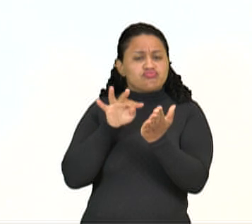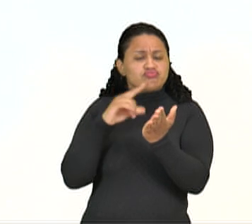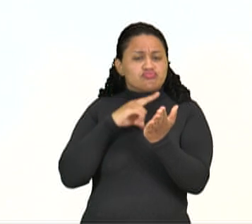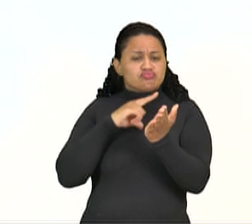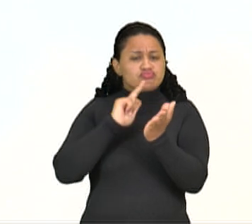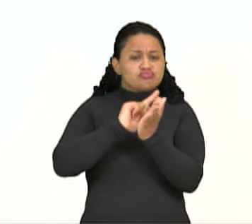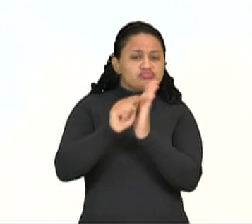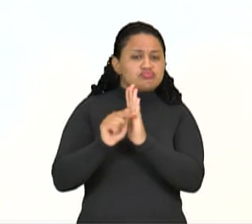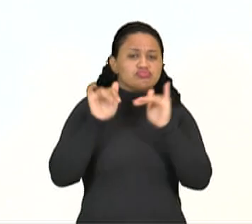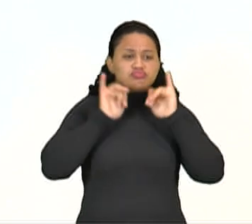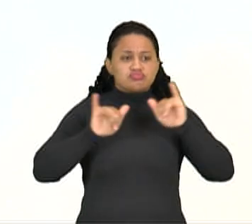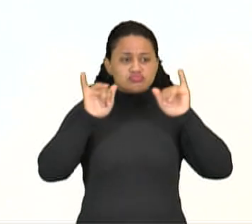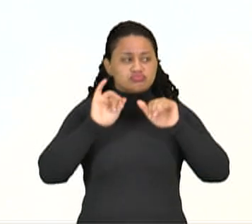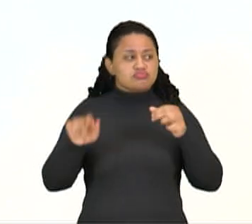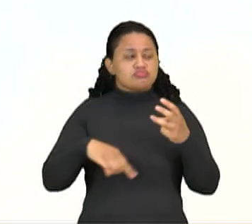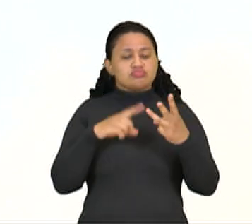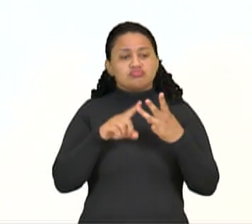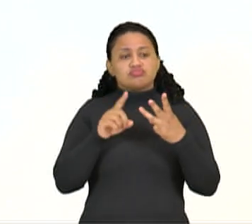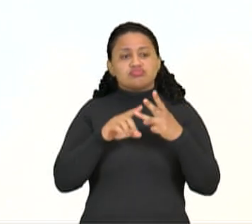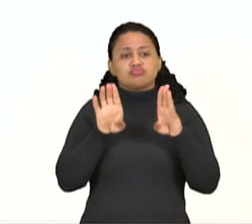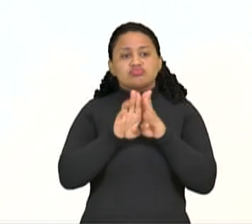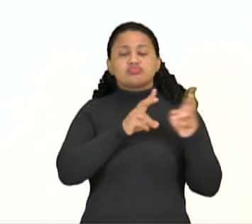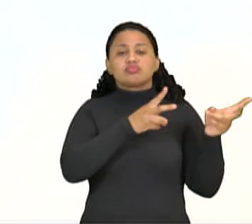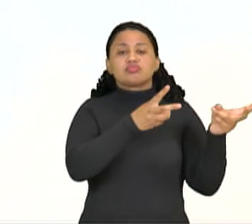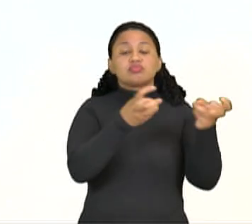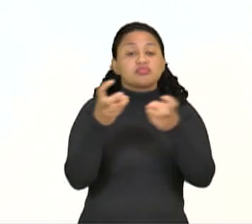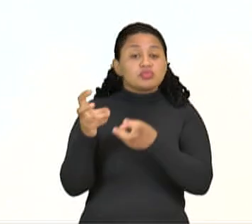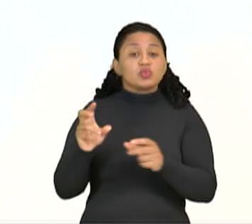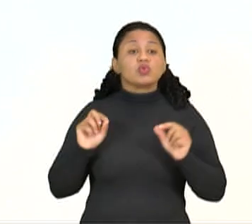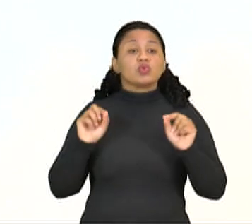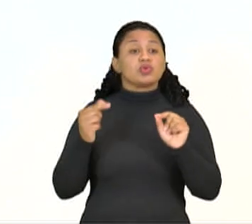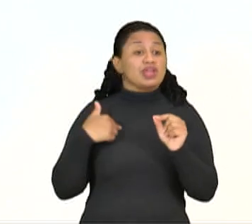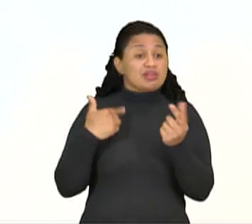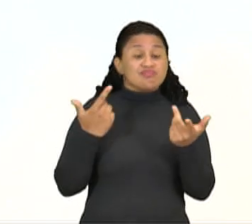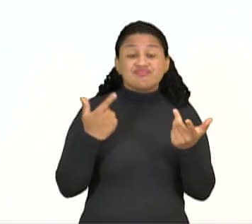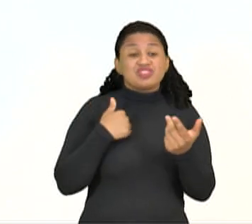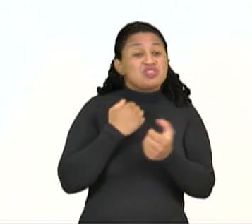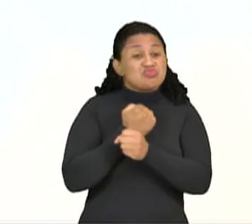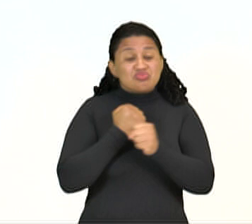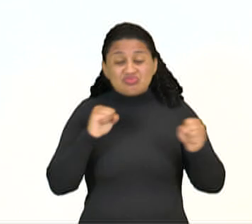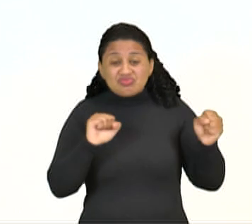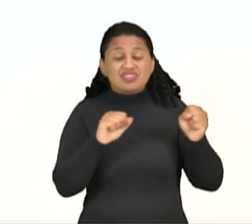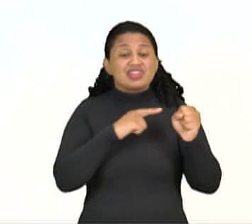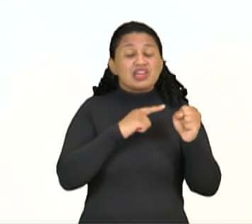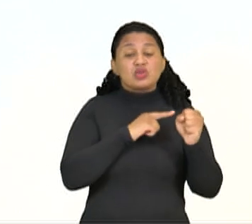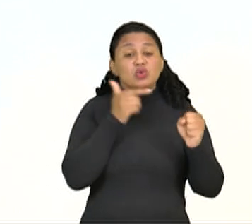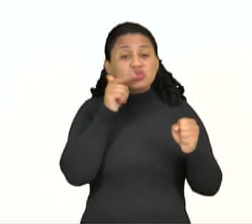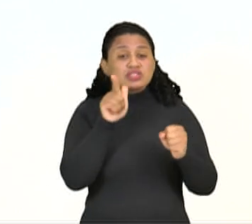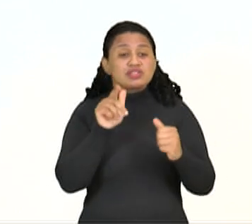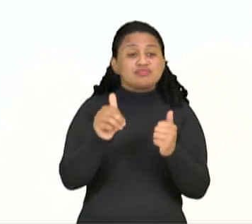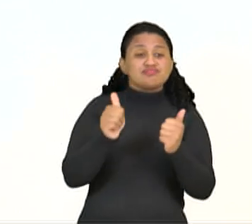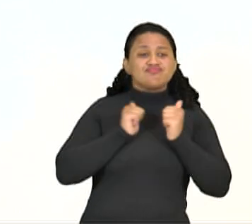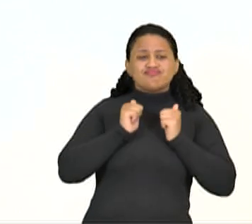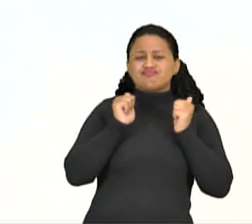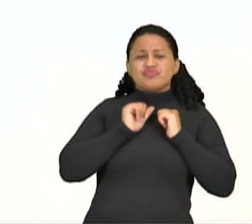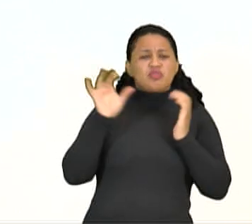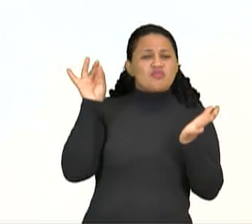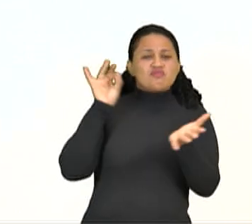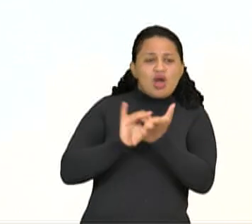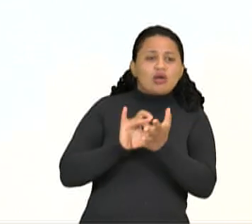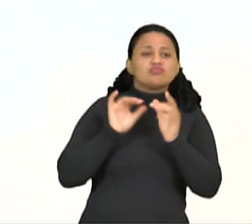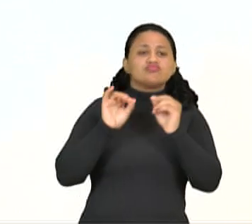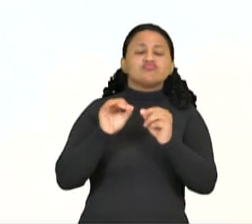gênero notícia, e vamos reconhecer a impossibilidade de uma neutralidade absoluta